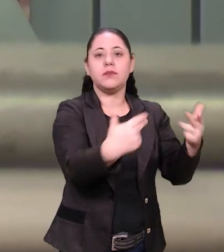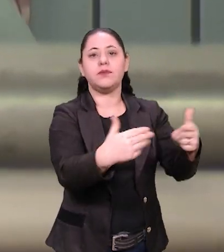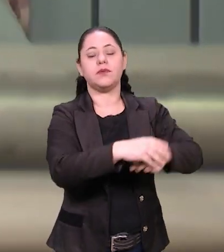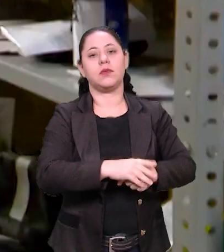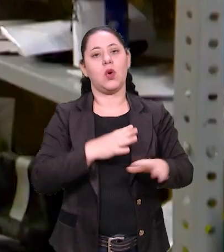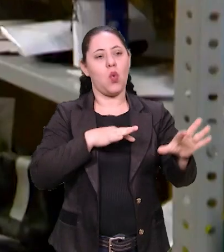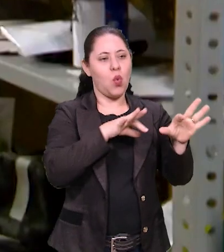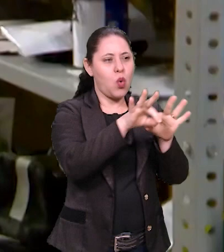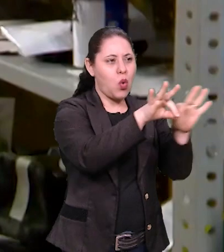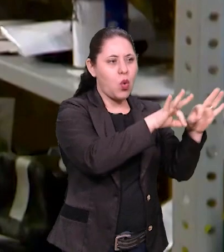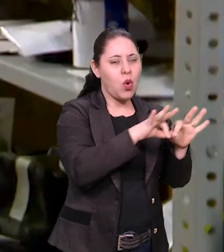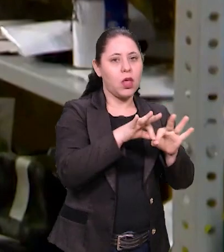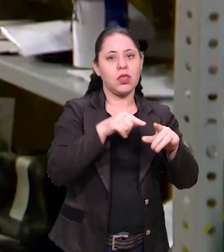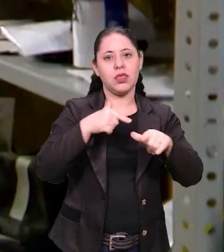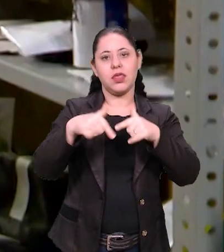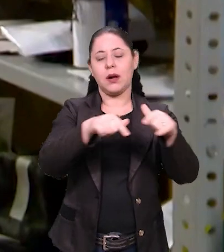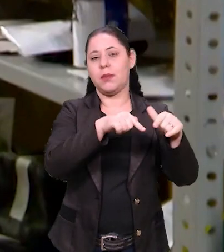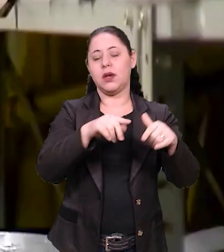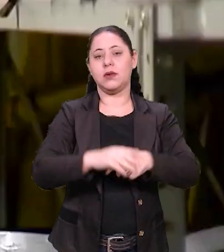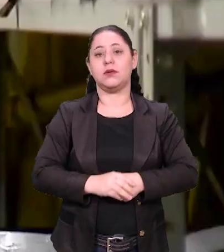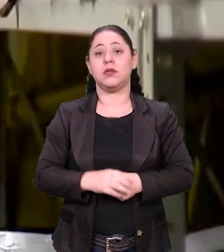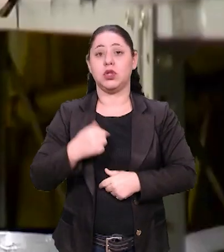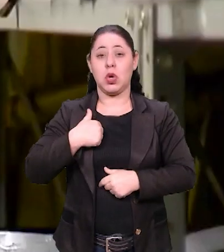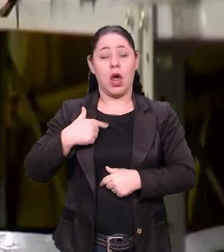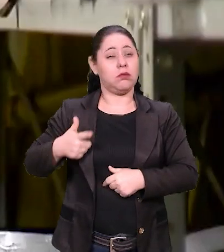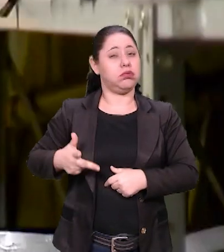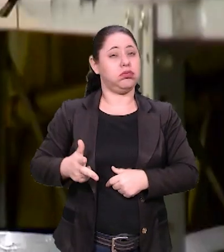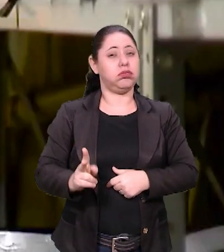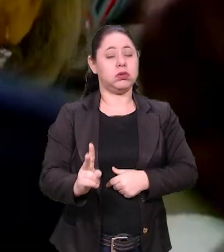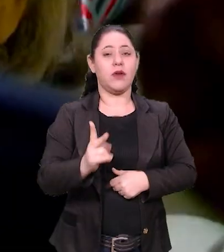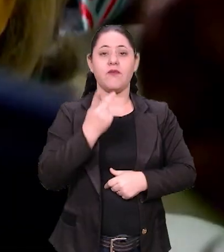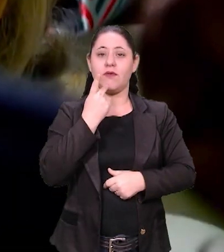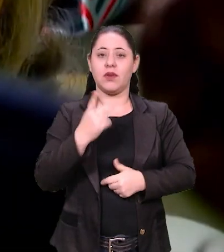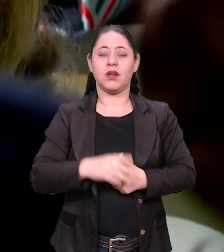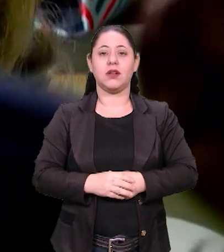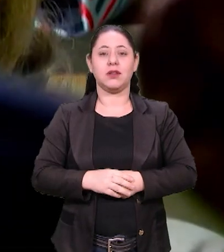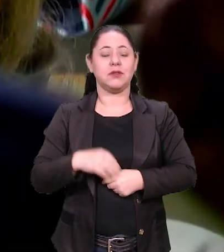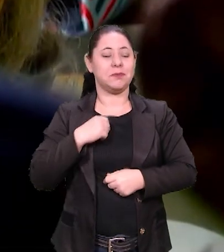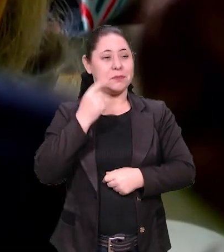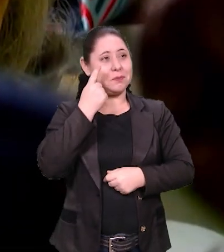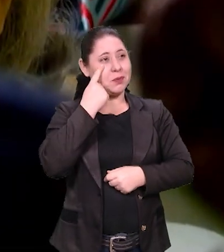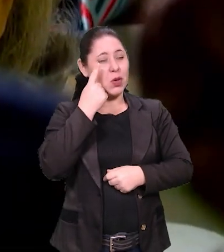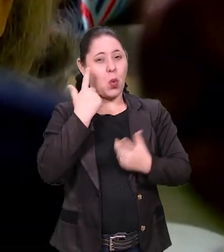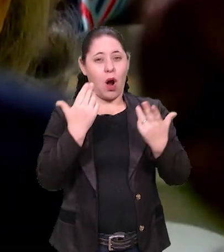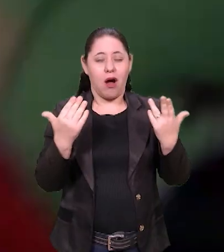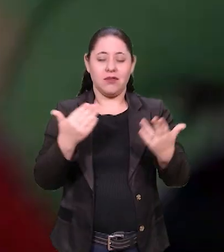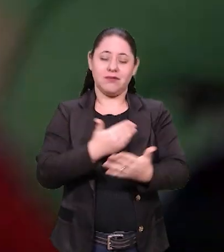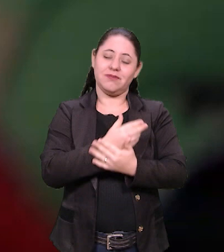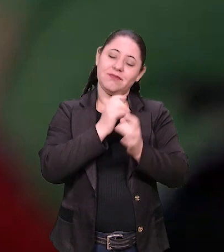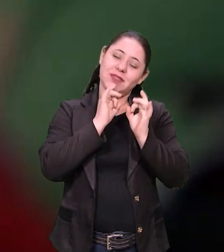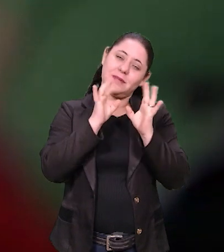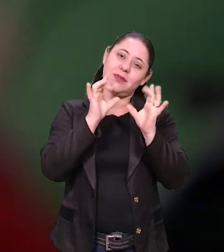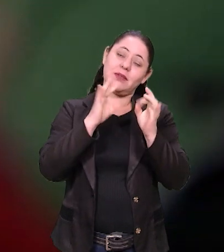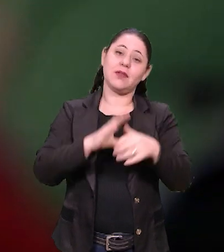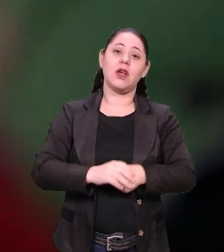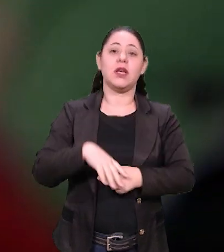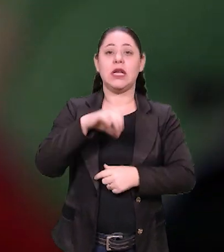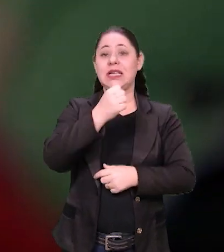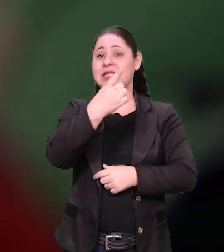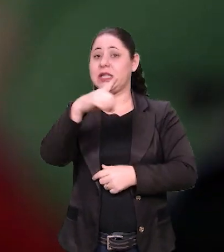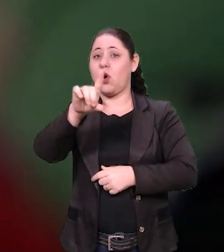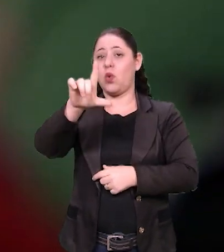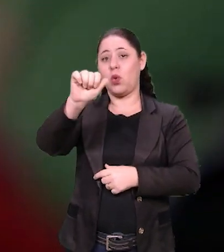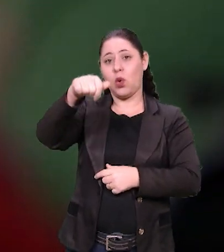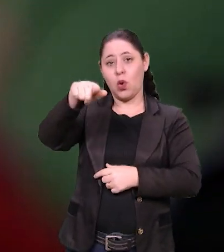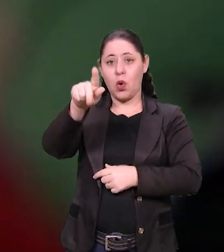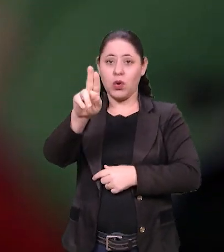montar. E eu comecei a trabalhar aqui desde que montou. Estou aqui até hoje, eu digo que esse é a menina dos meus olhos. Até São Longuinho,